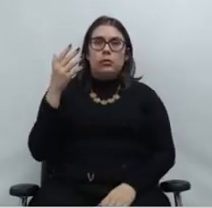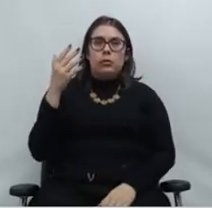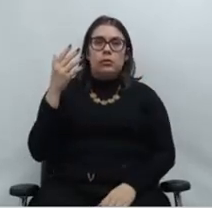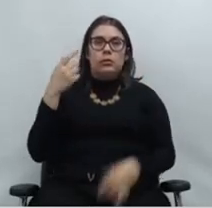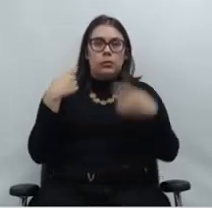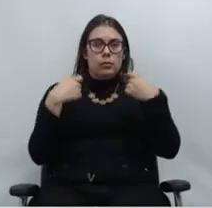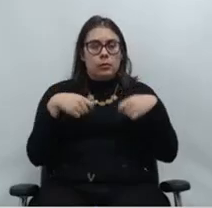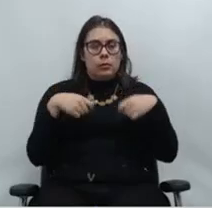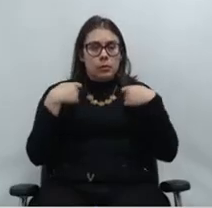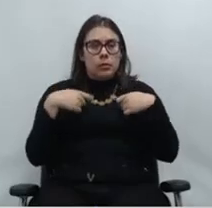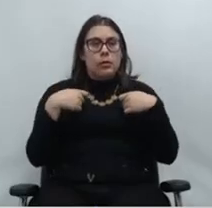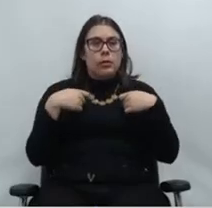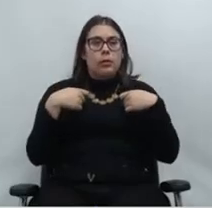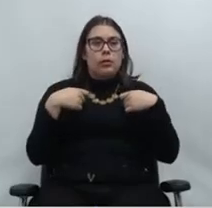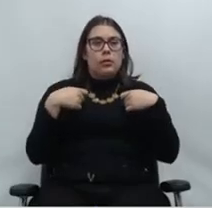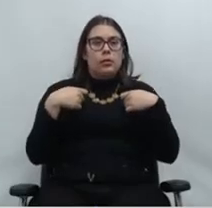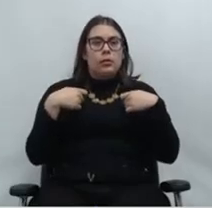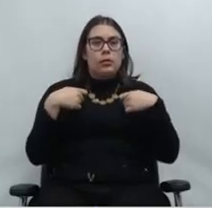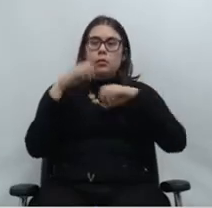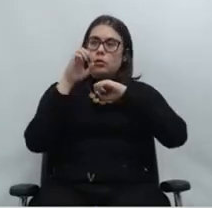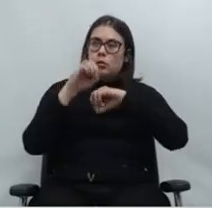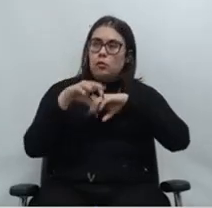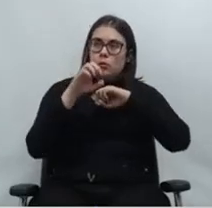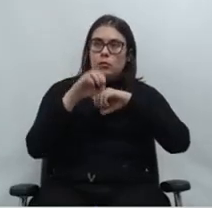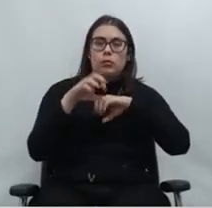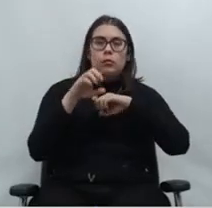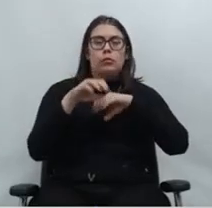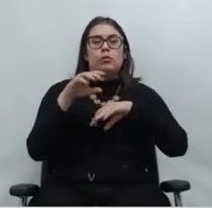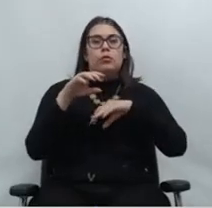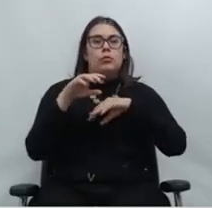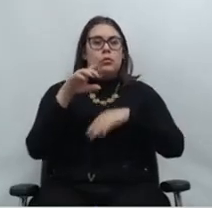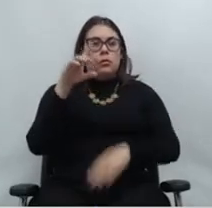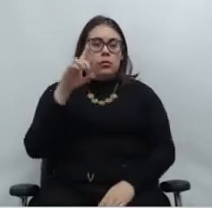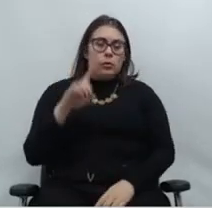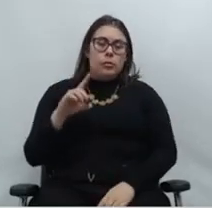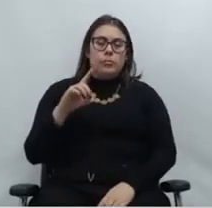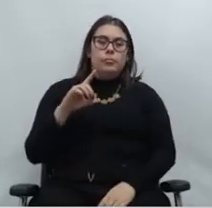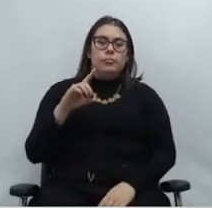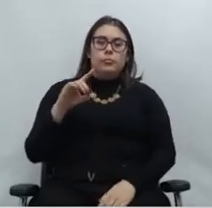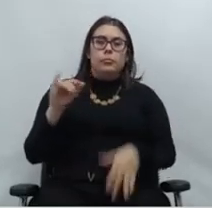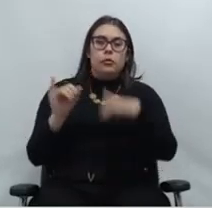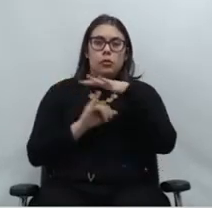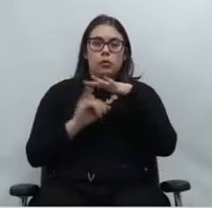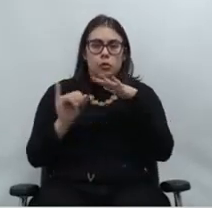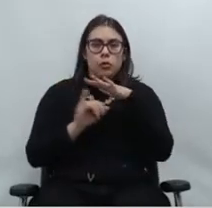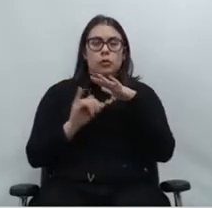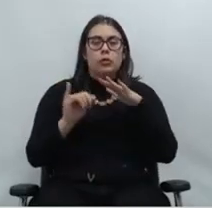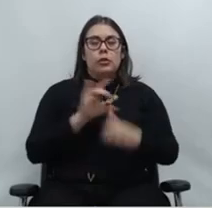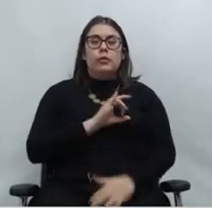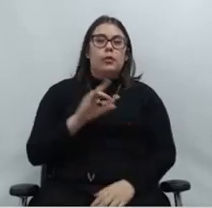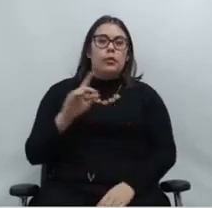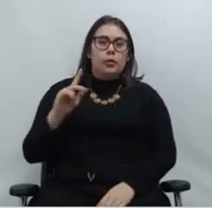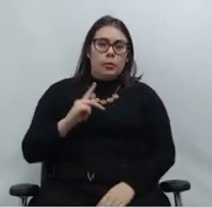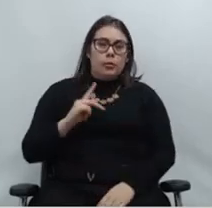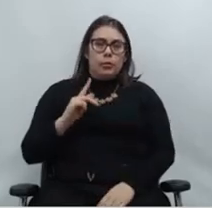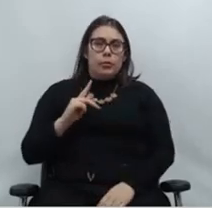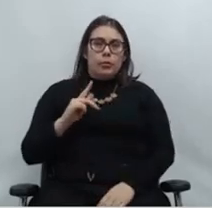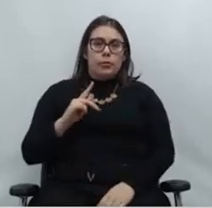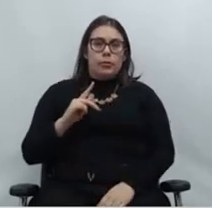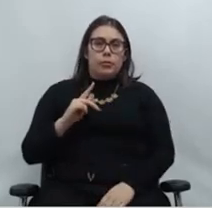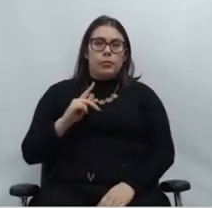têm a finalidade de ofertar atividade de educação em direito, que é uma atribuição institucional da Defensoria Pública. E a